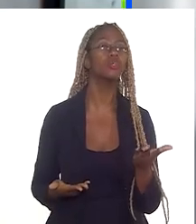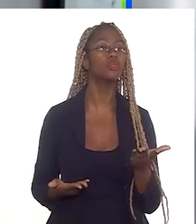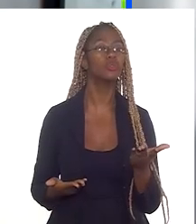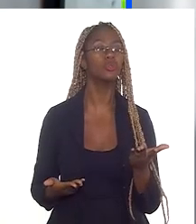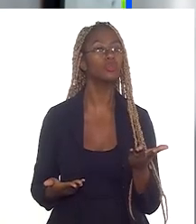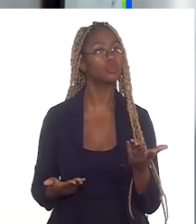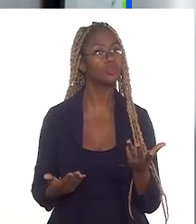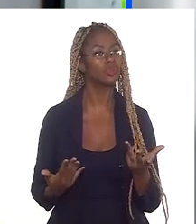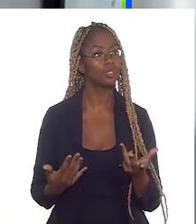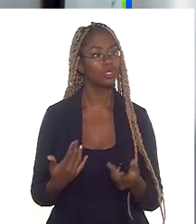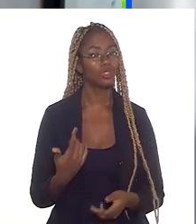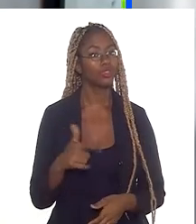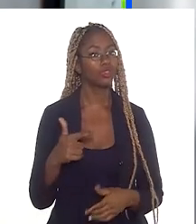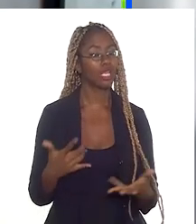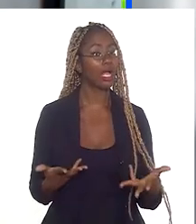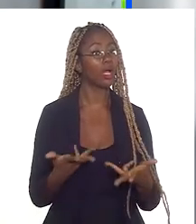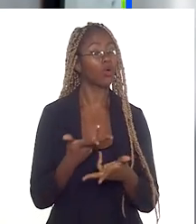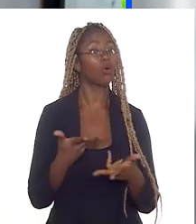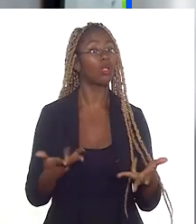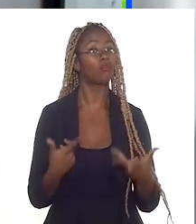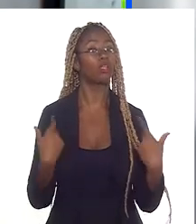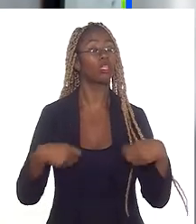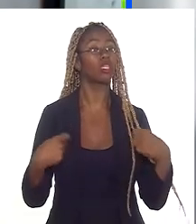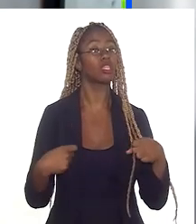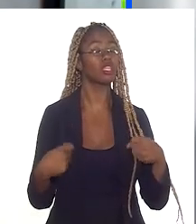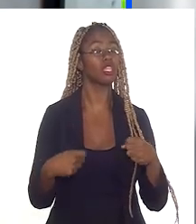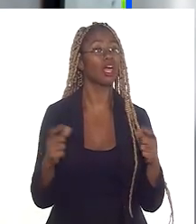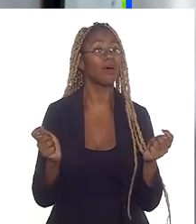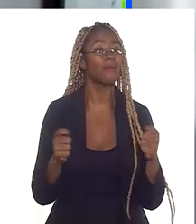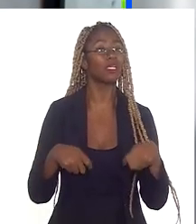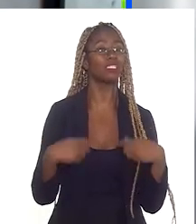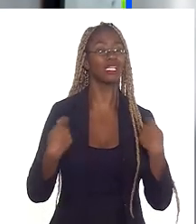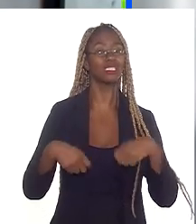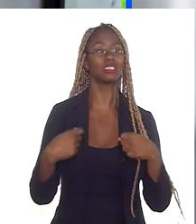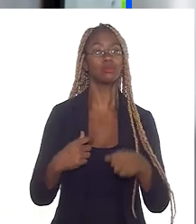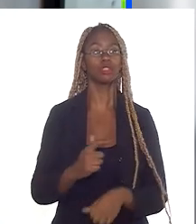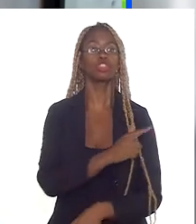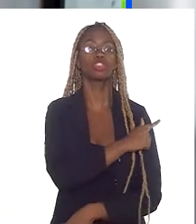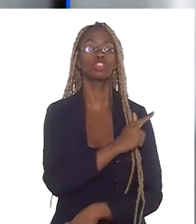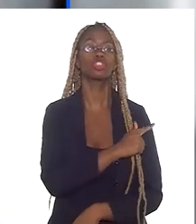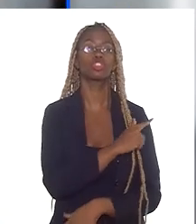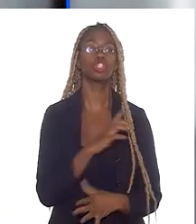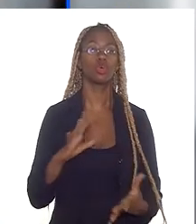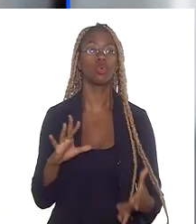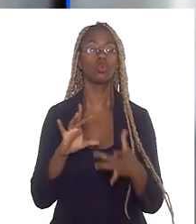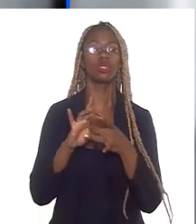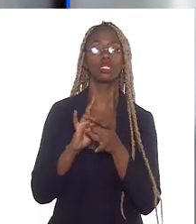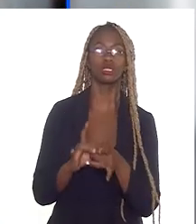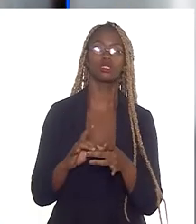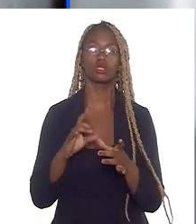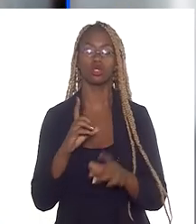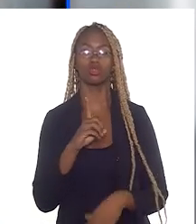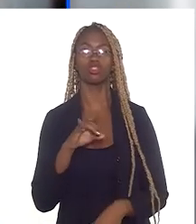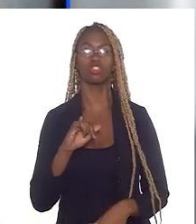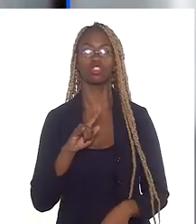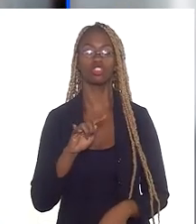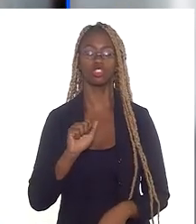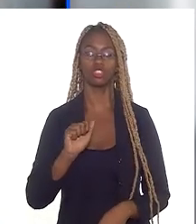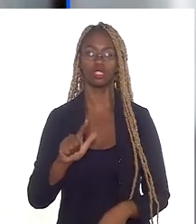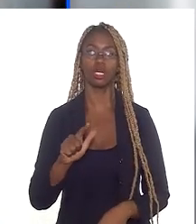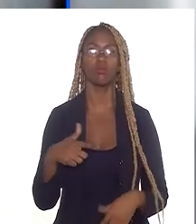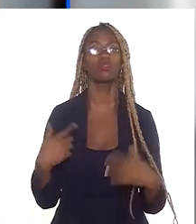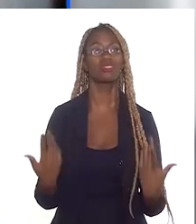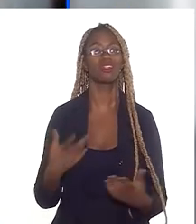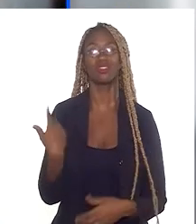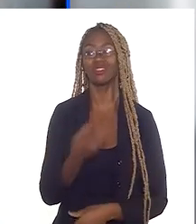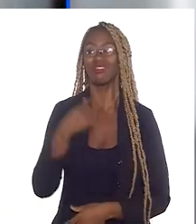desqualificados ou sem aqui no sentido de sem a qualificação necessária sem as habilidades necessários para fazer a gestão da nossa conexão digital